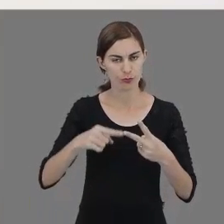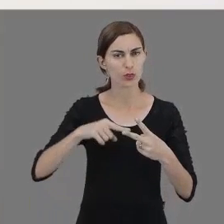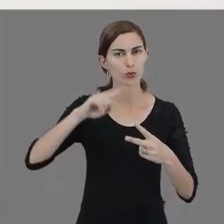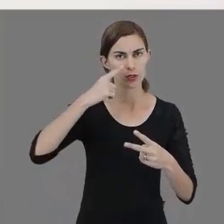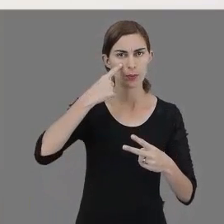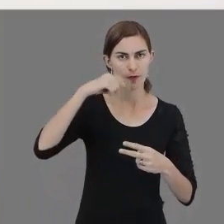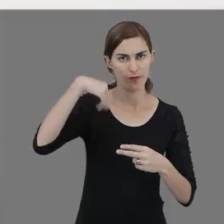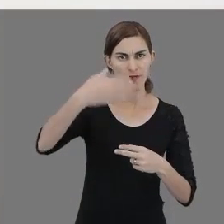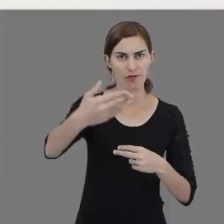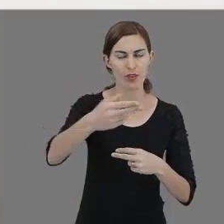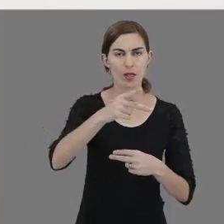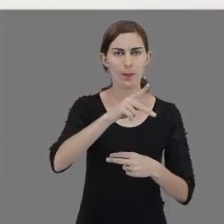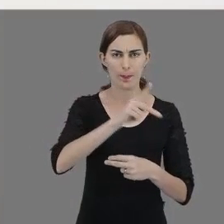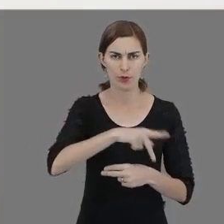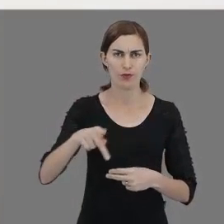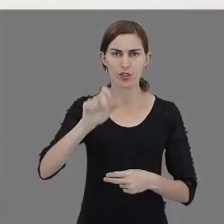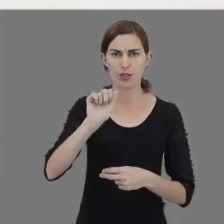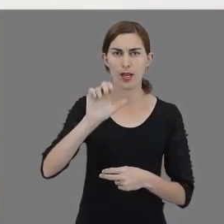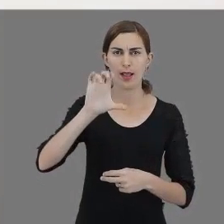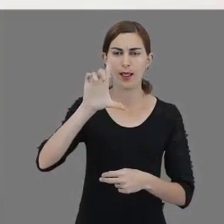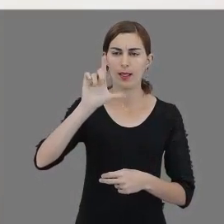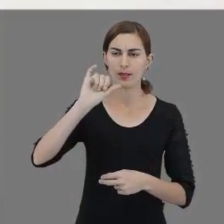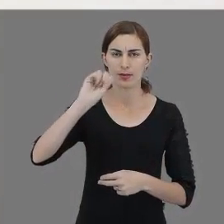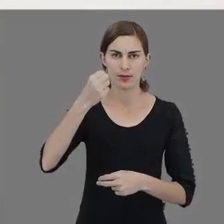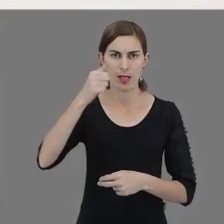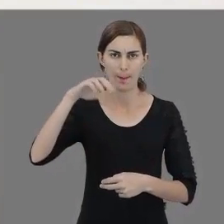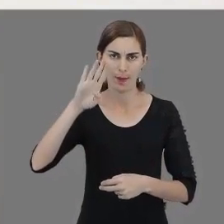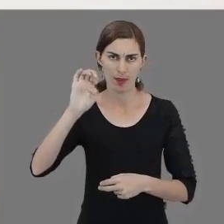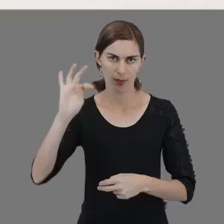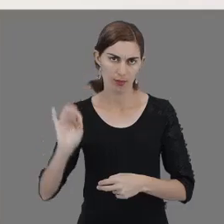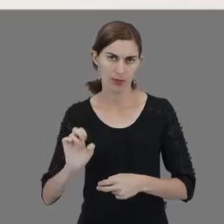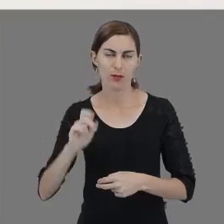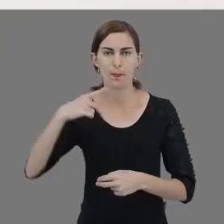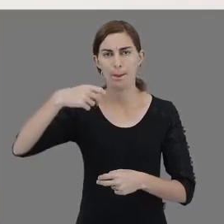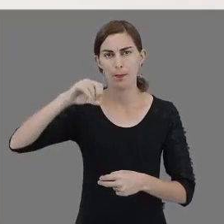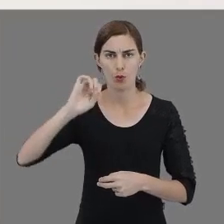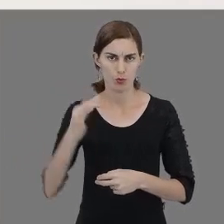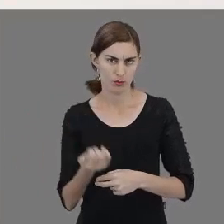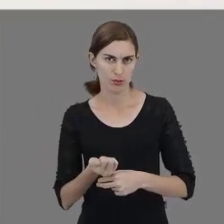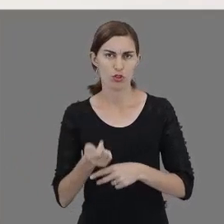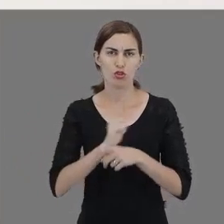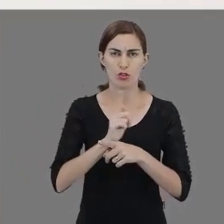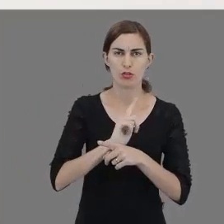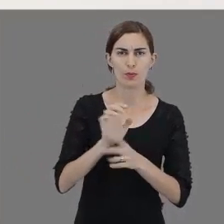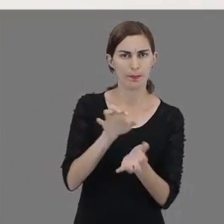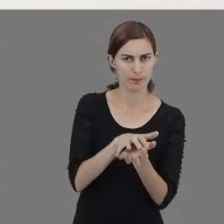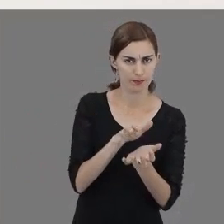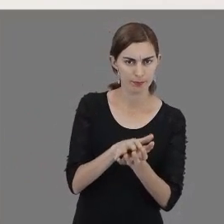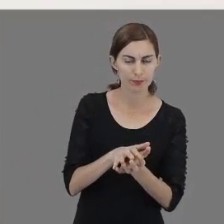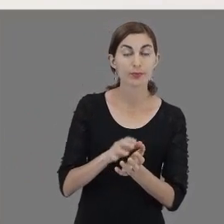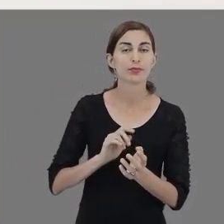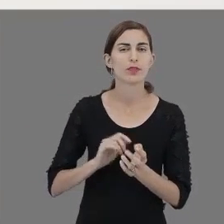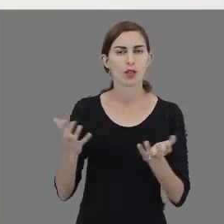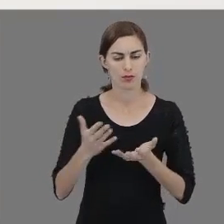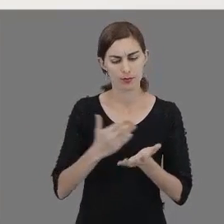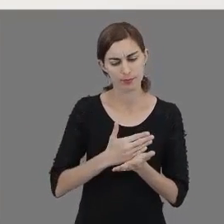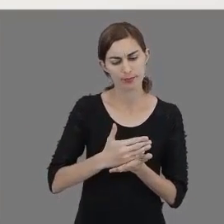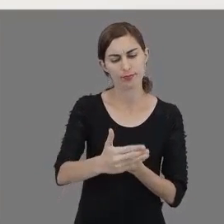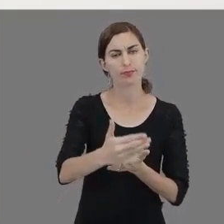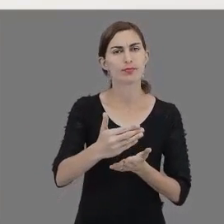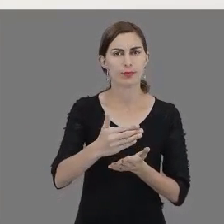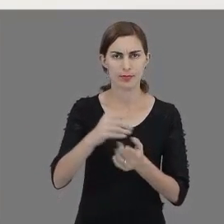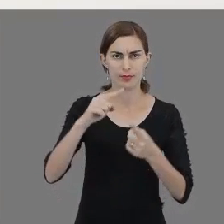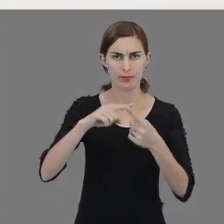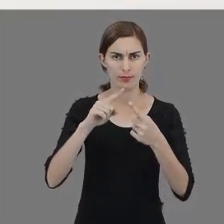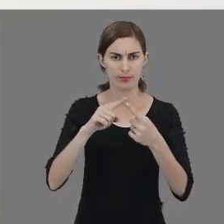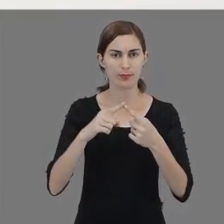à frente com a professora Elizabeth Pontes, sobre o modelo de gestão Todos por Pernambuco. E antes de iniciar o nosso tópico,